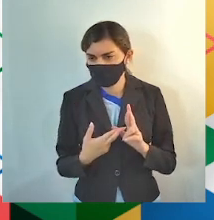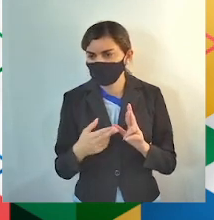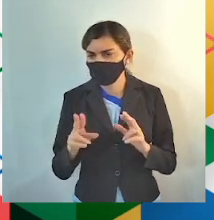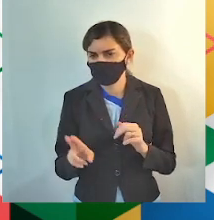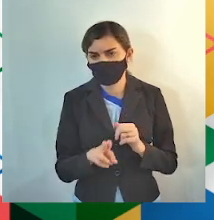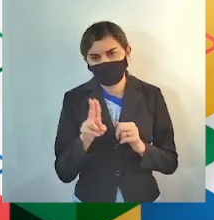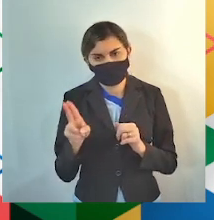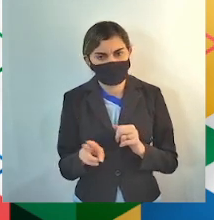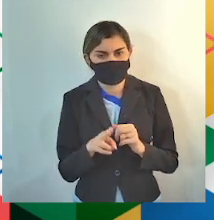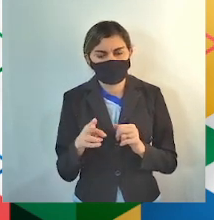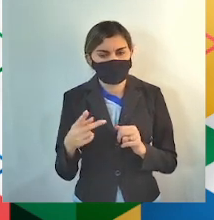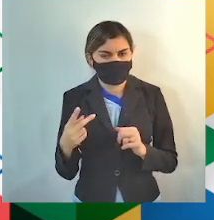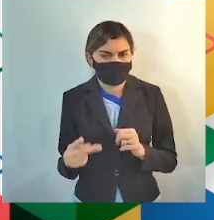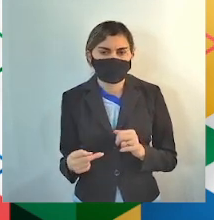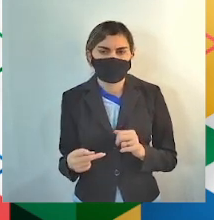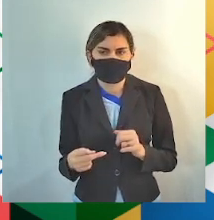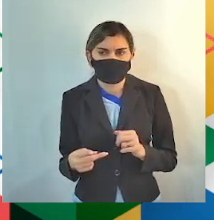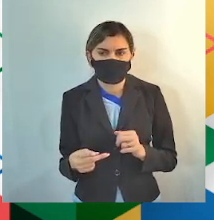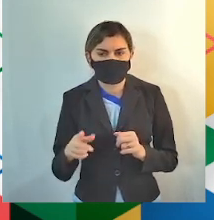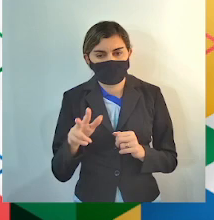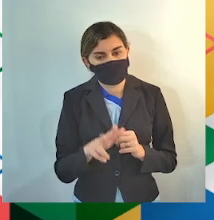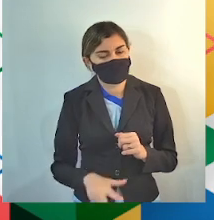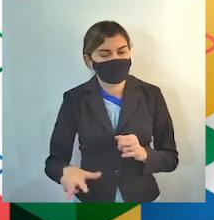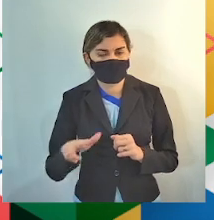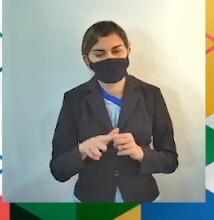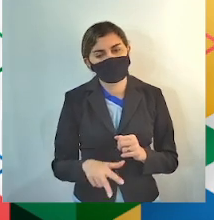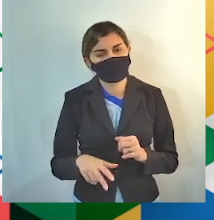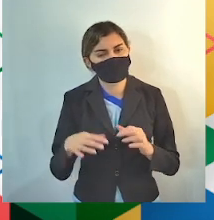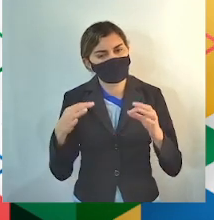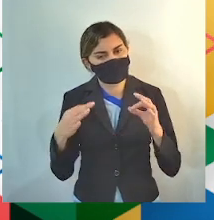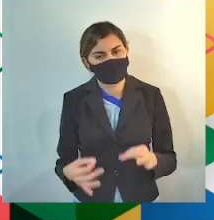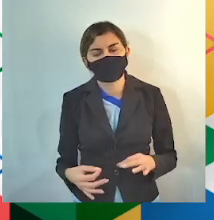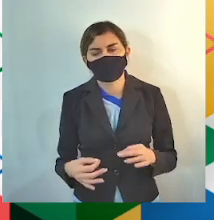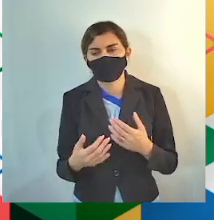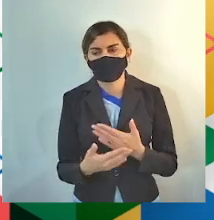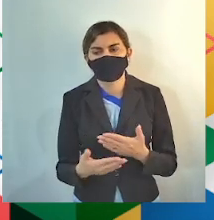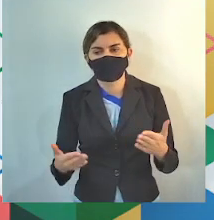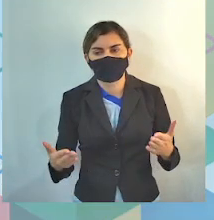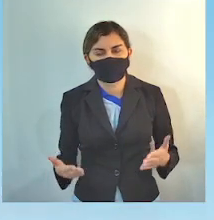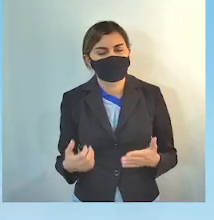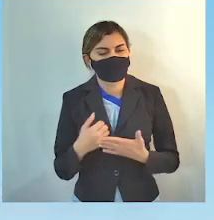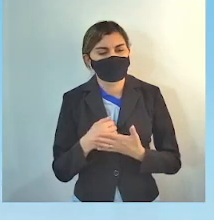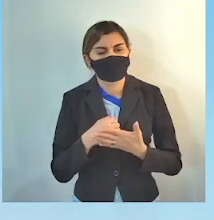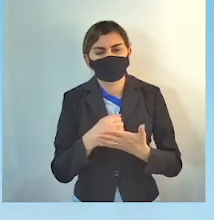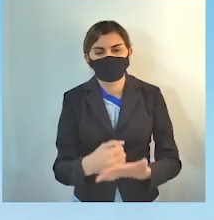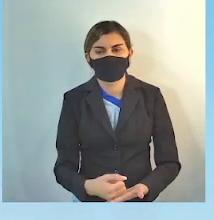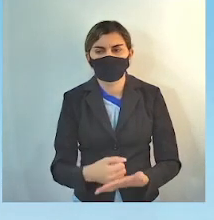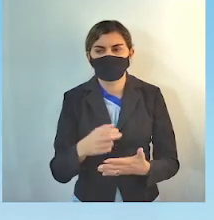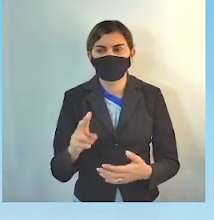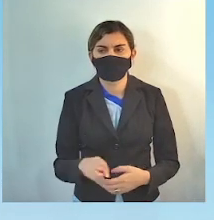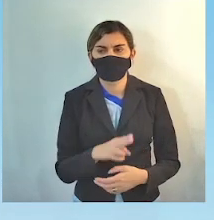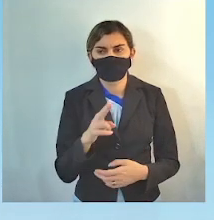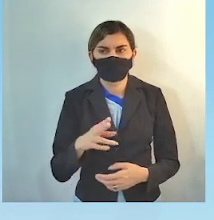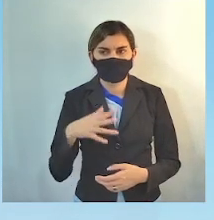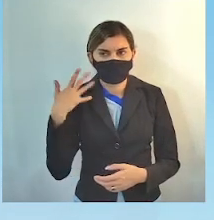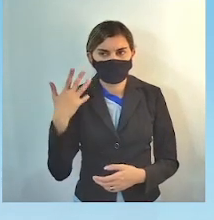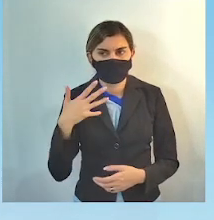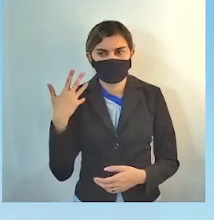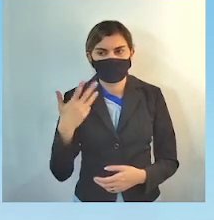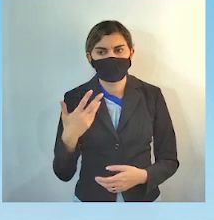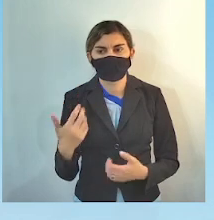uso aí dos pronouns, certo? Eles servem ao longo do discurso